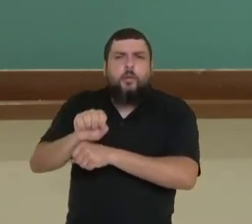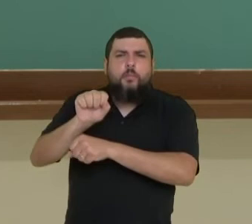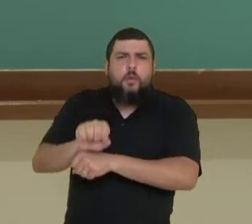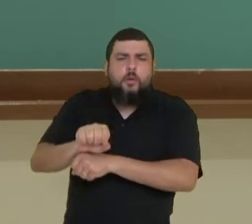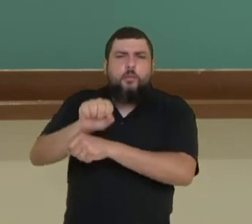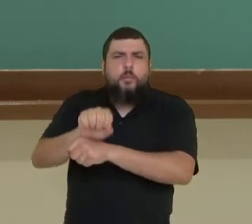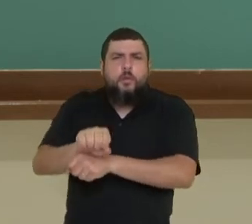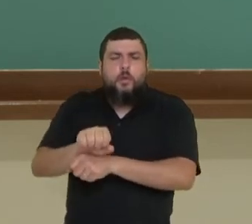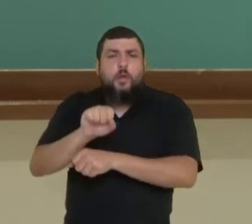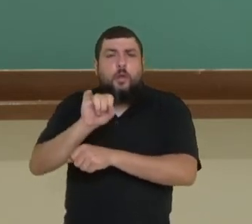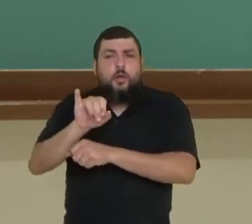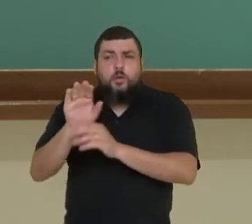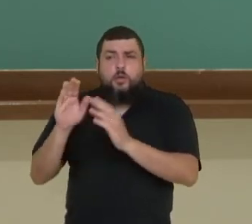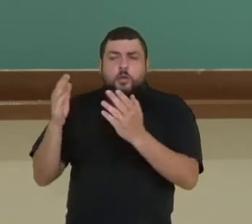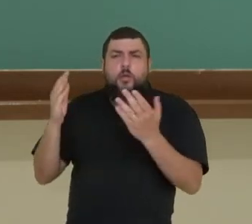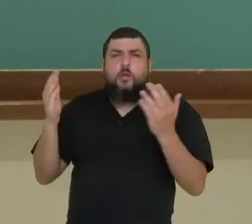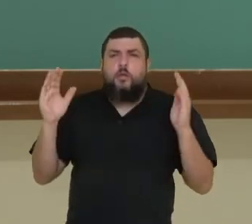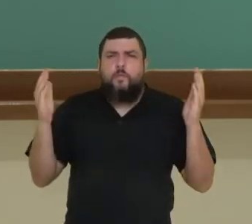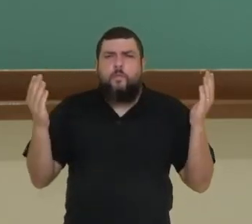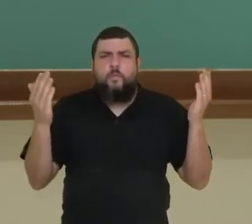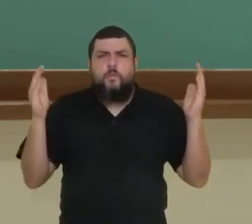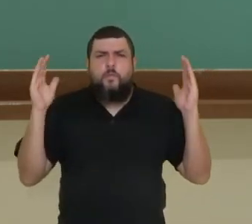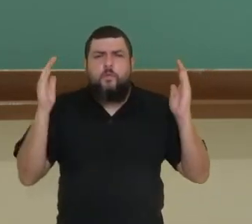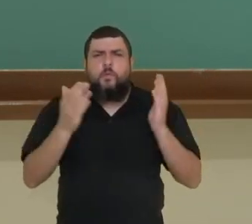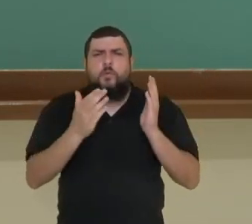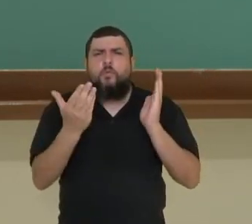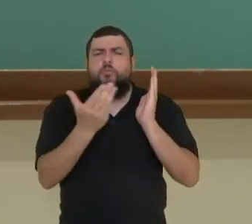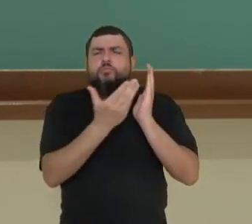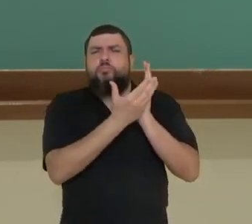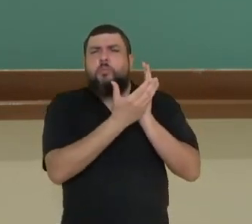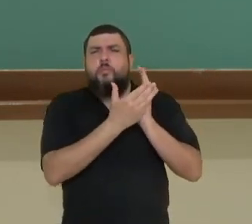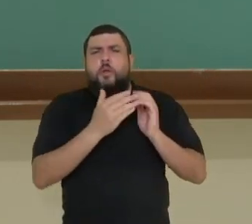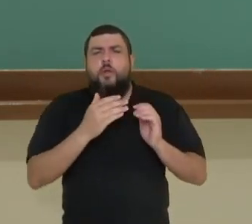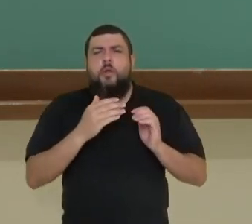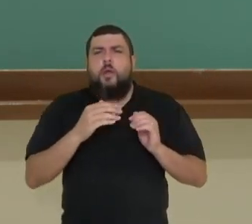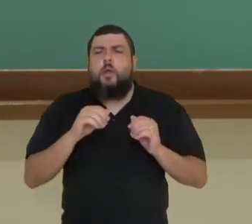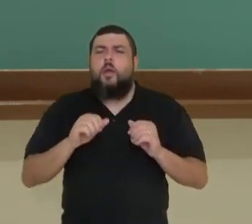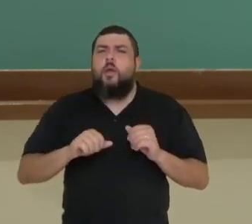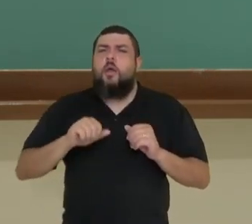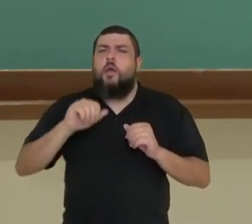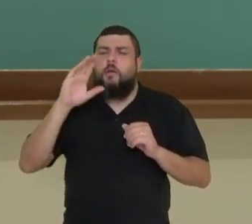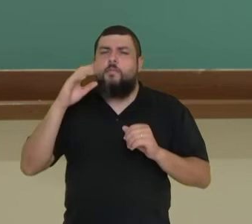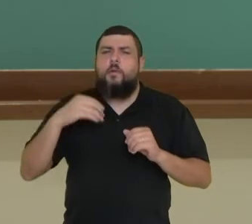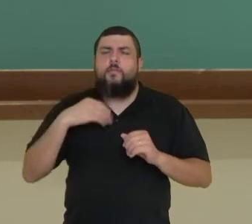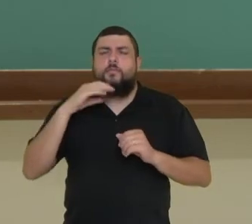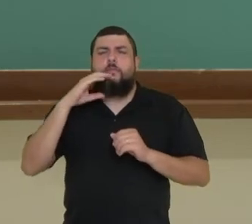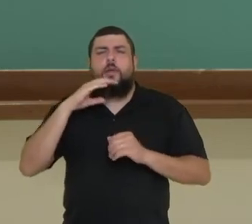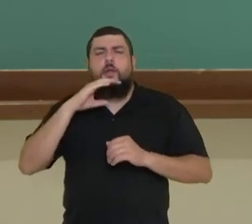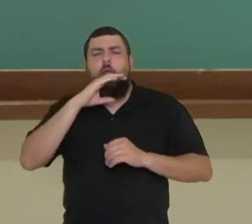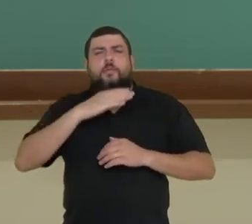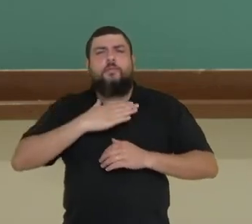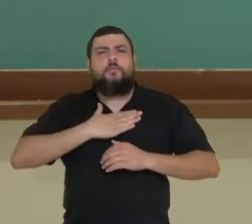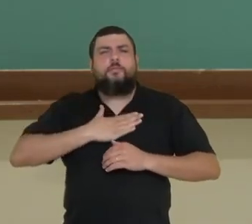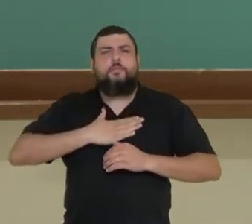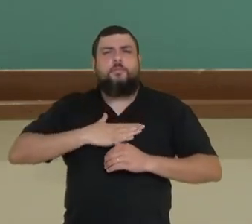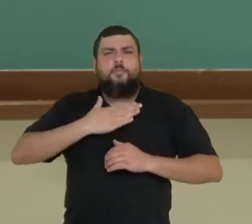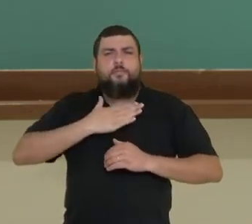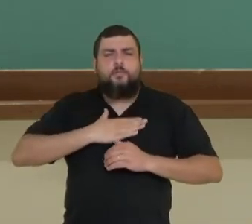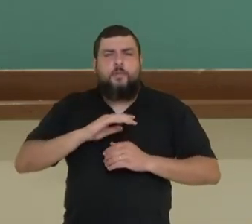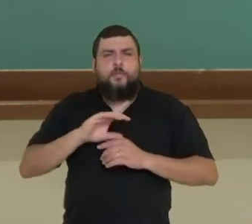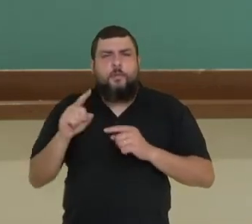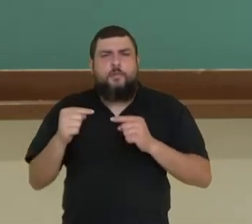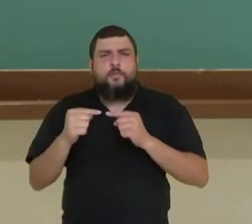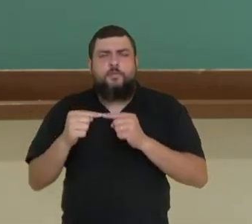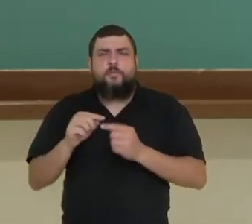se fechar com o ar, né, fechar todos os vidros, representa mais para conforto térmico do que para a relação de